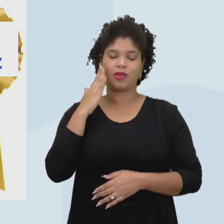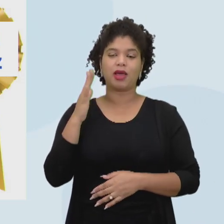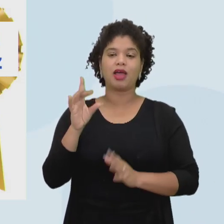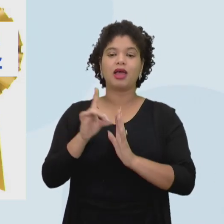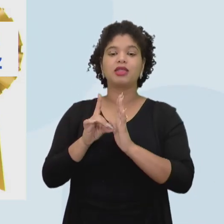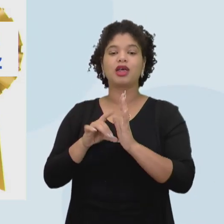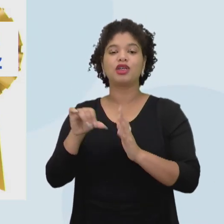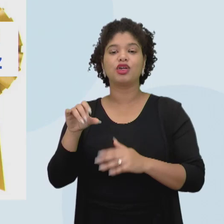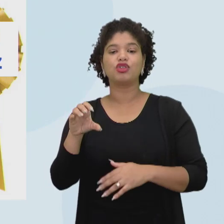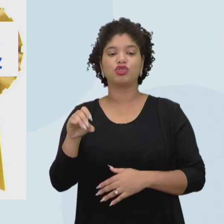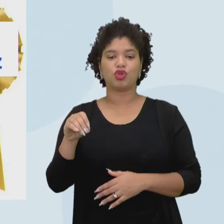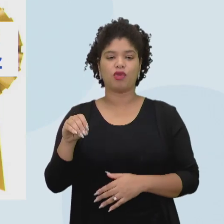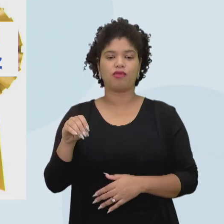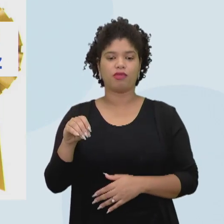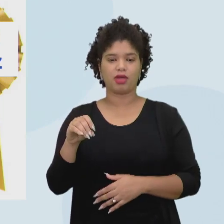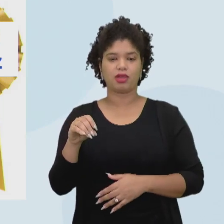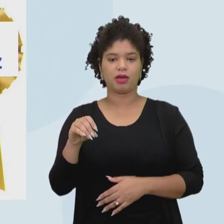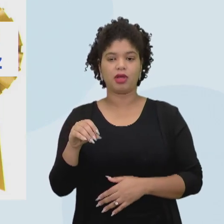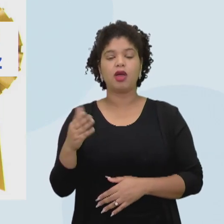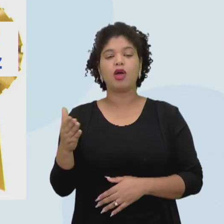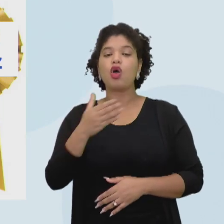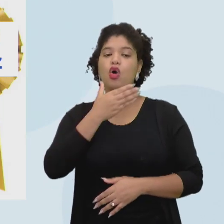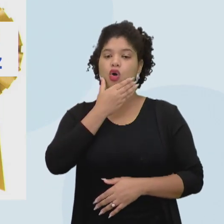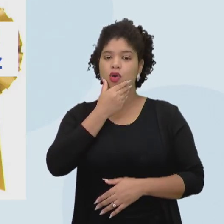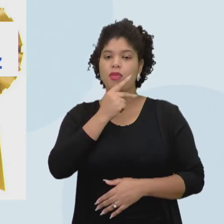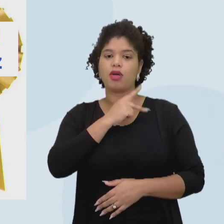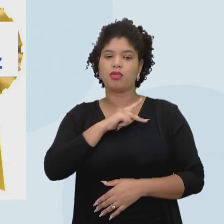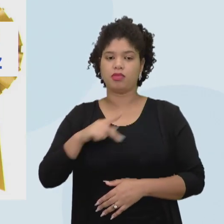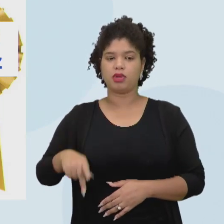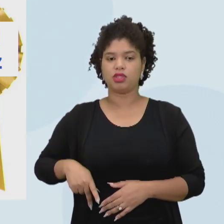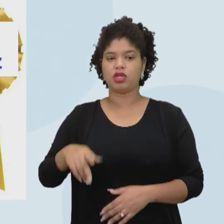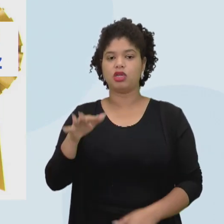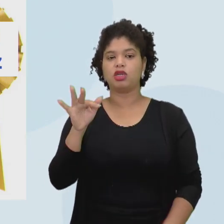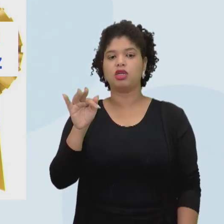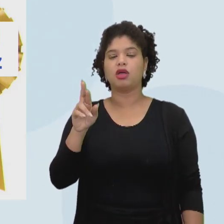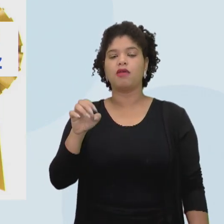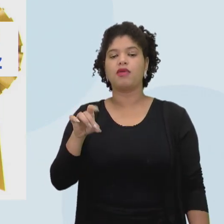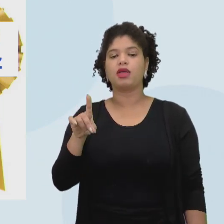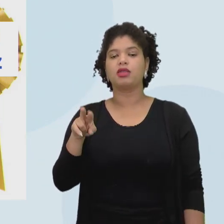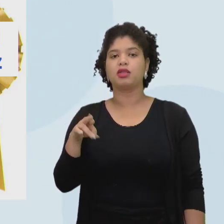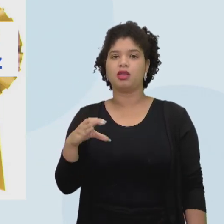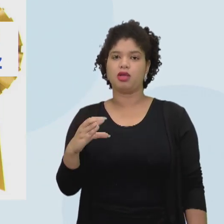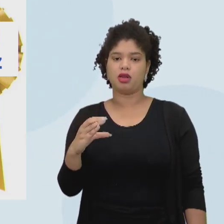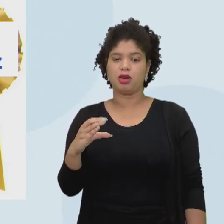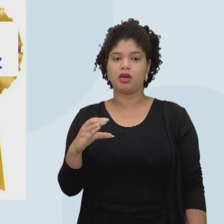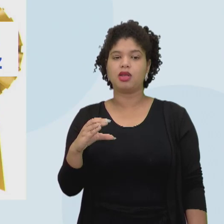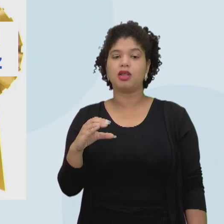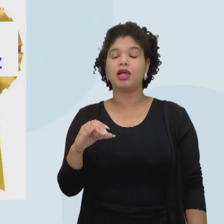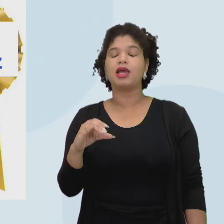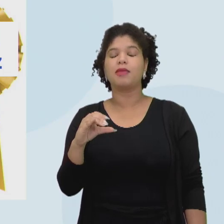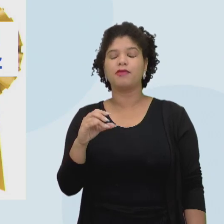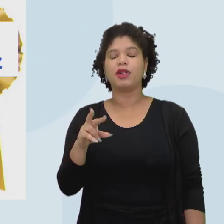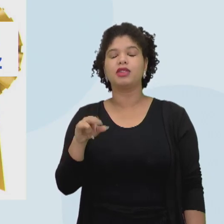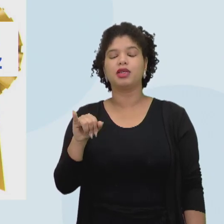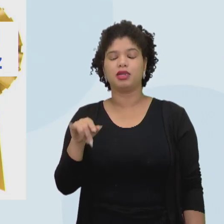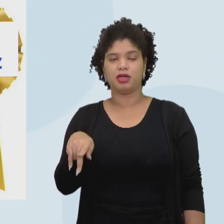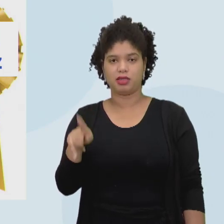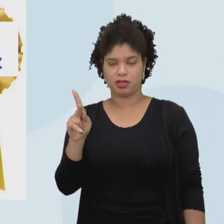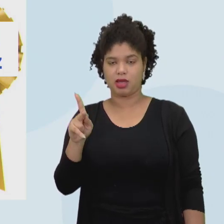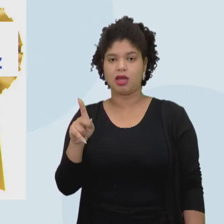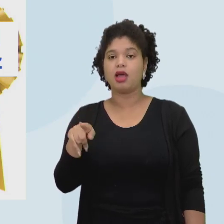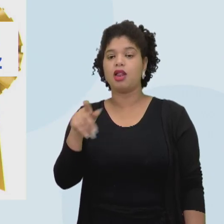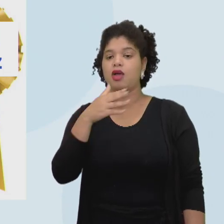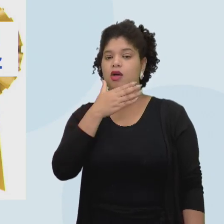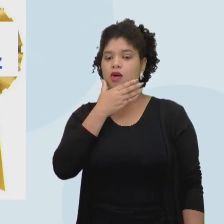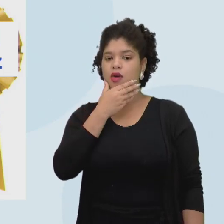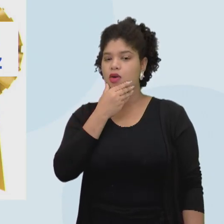década de 90, depois que o Frederic de Klerk foi eleito, o apartheid é abolido, o Mandela sai da prisão,